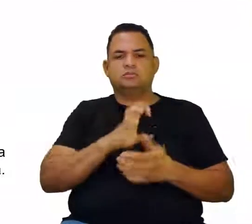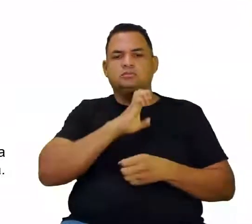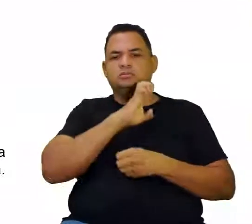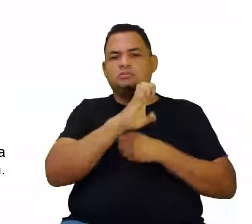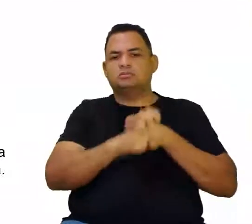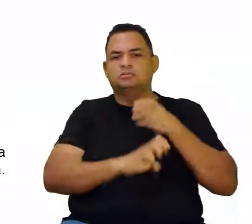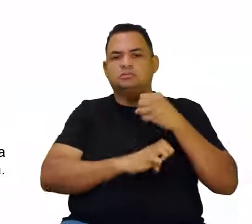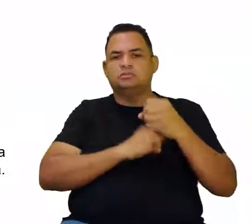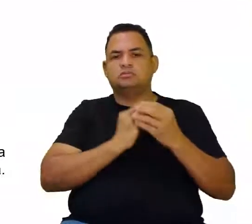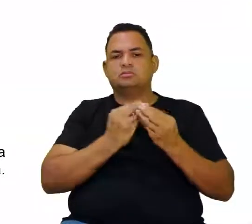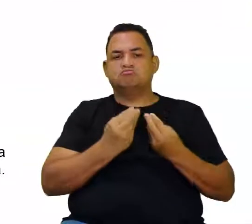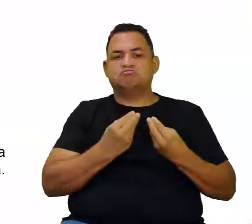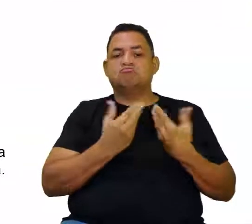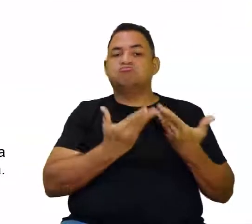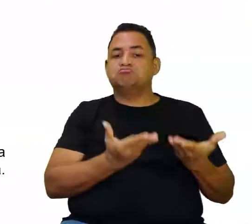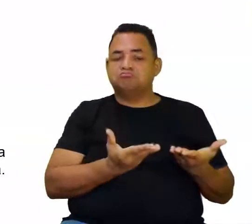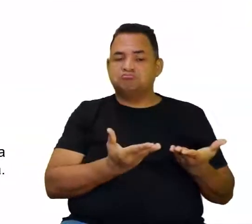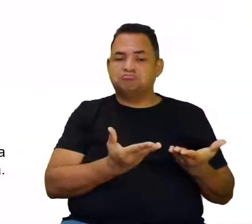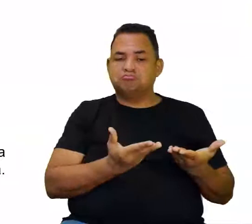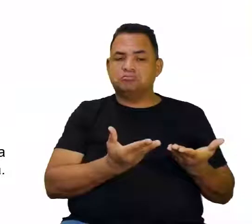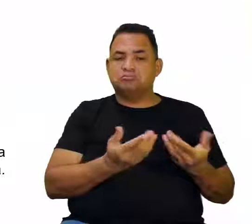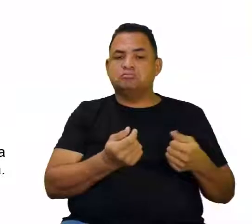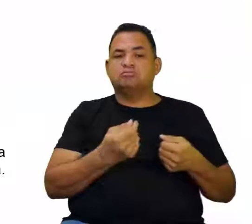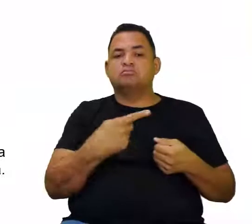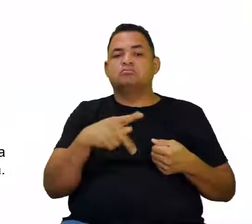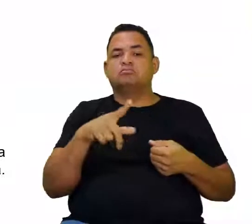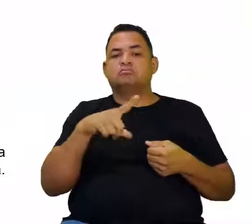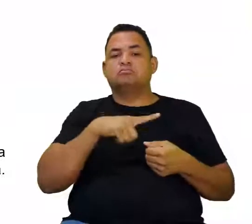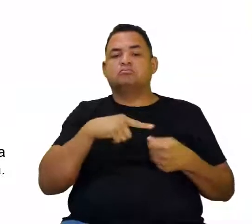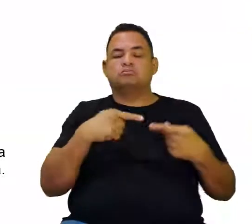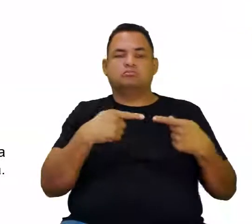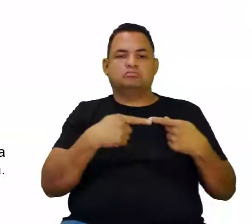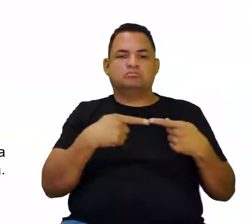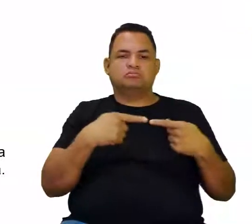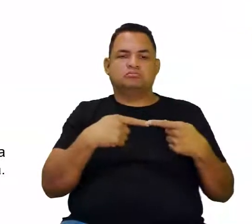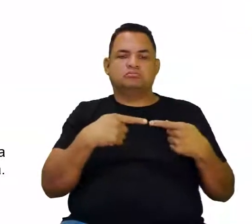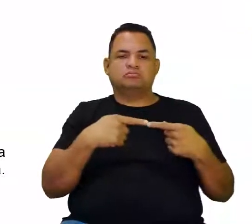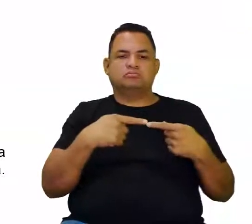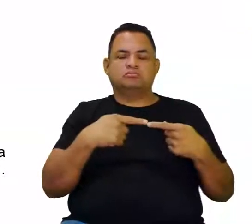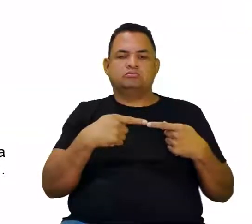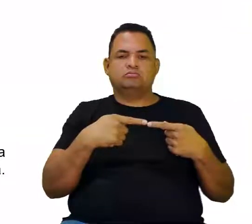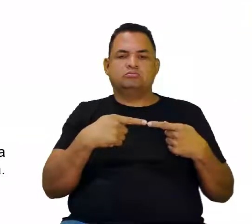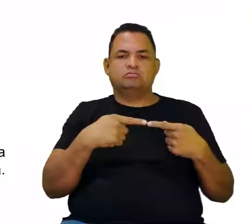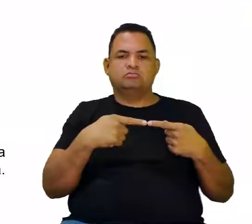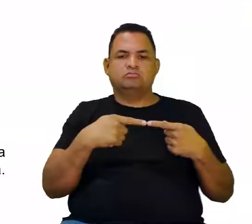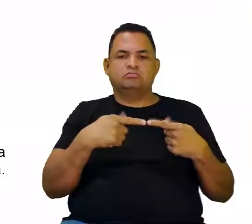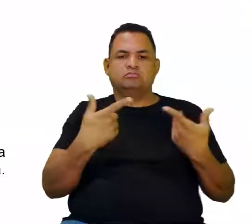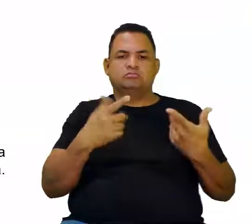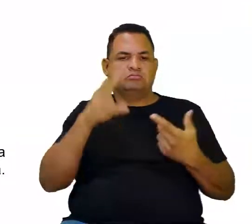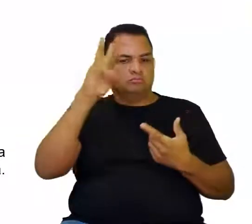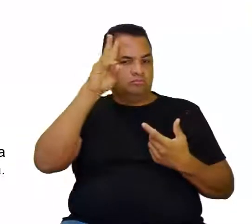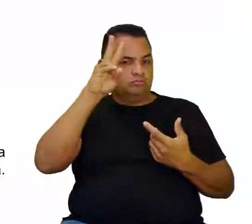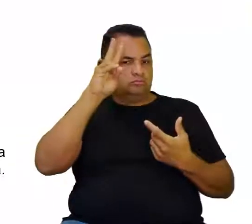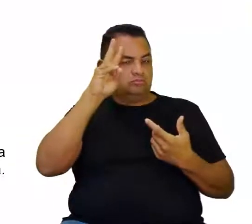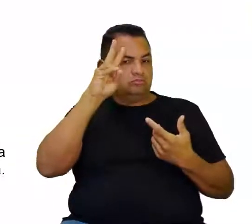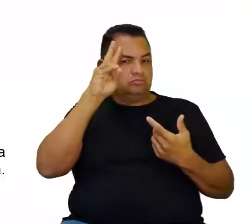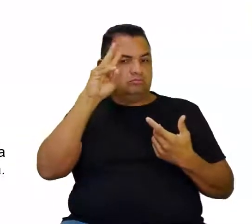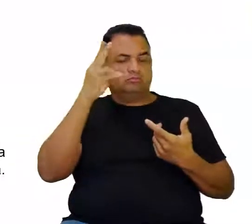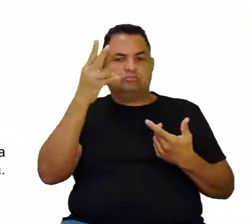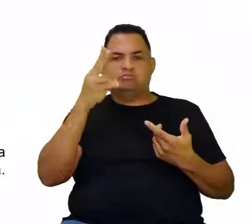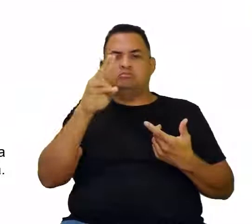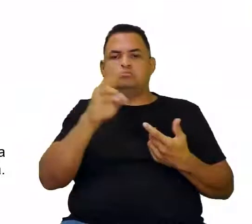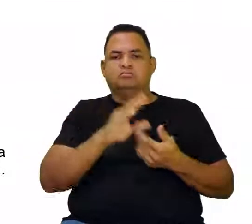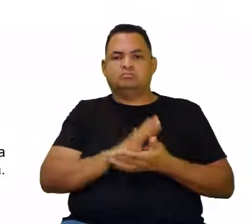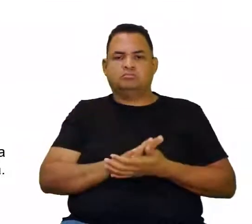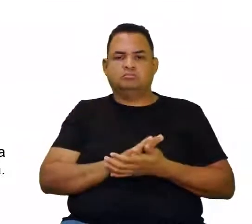elétrons disponíveis para ocorrer a ligação. Nesse caso aqui, lembre-se que o nitrogênio ele sempre tem